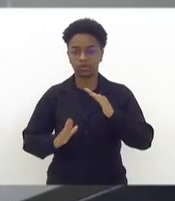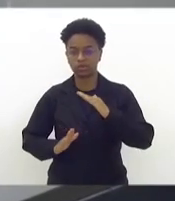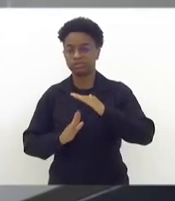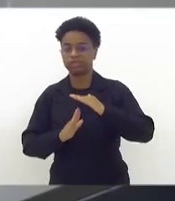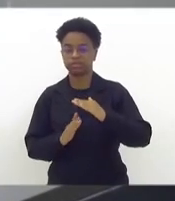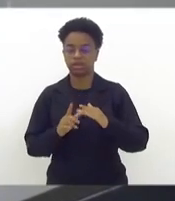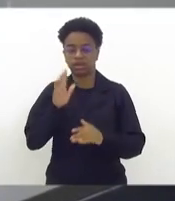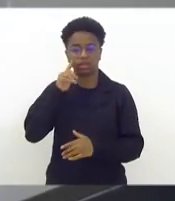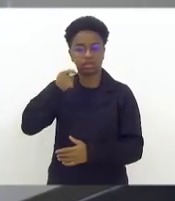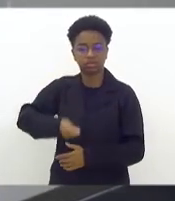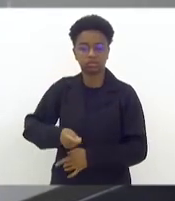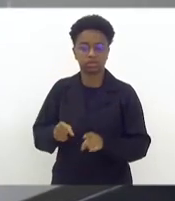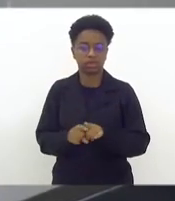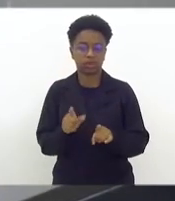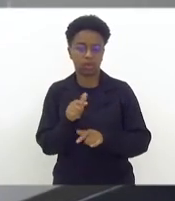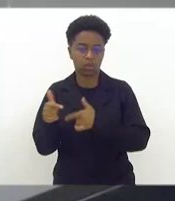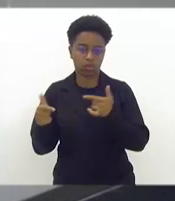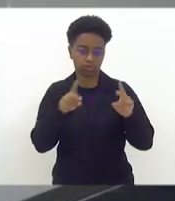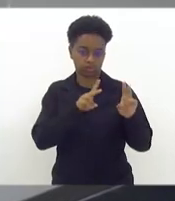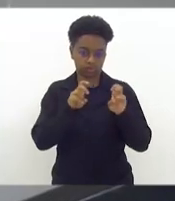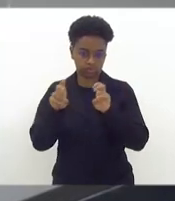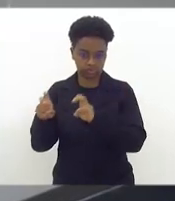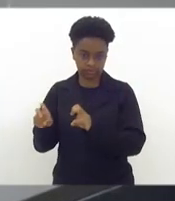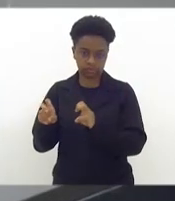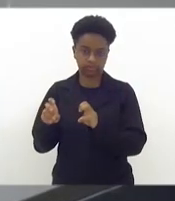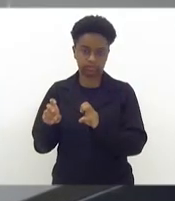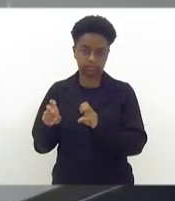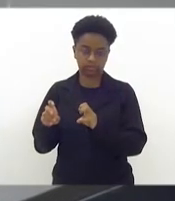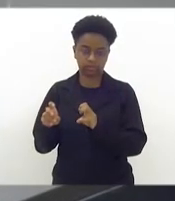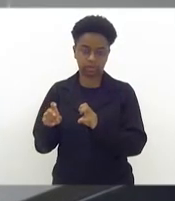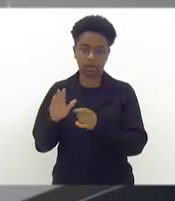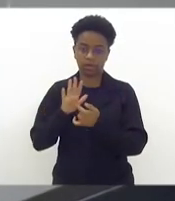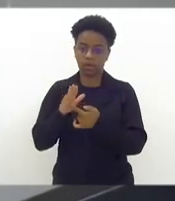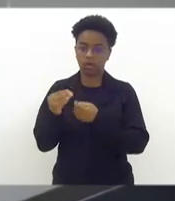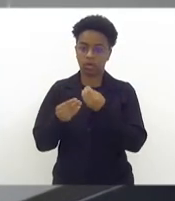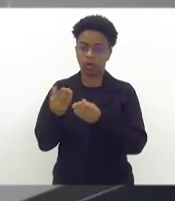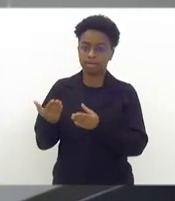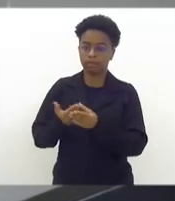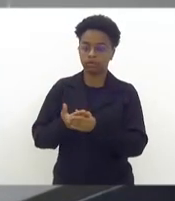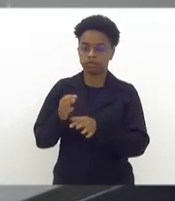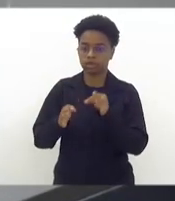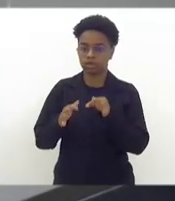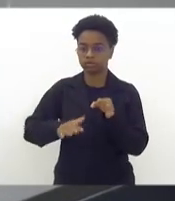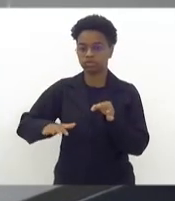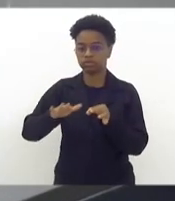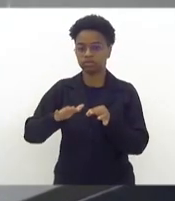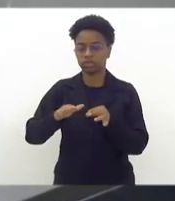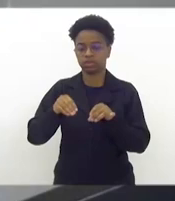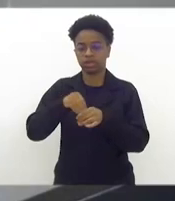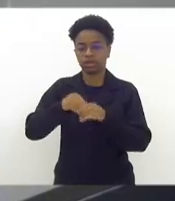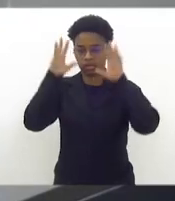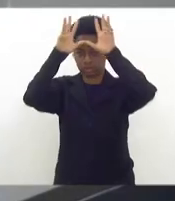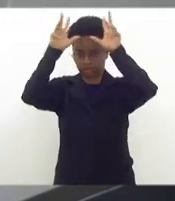decisões, além de outras matérias que diz respeito ao processo judicial no âmbito do Tribunal de